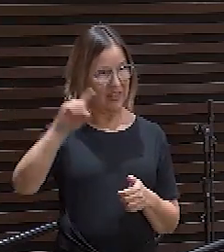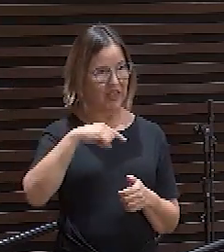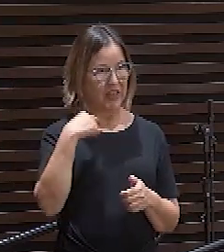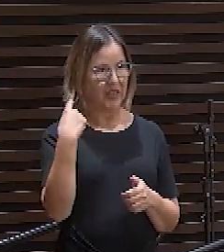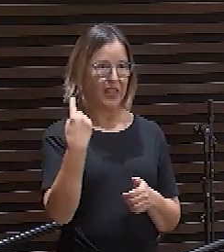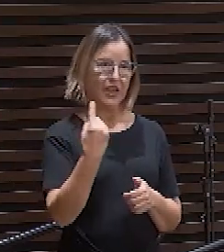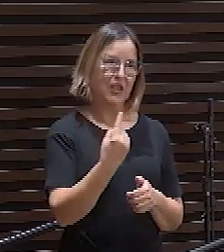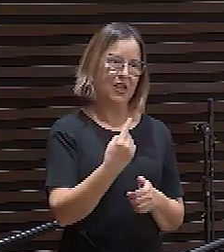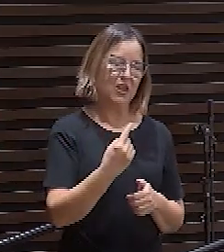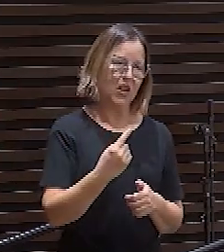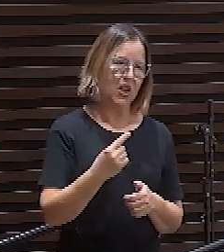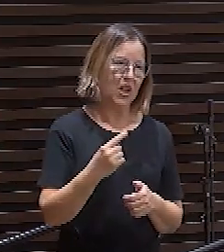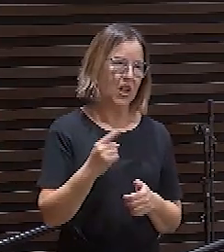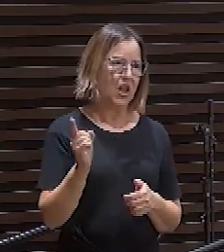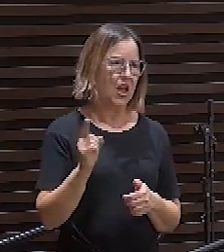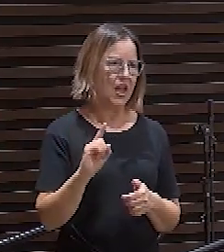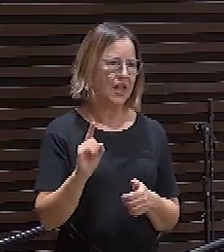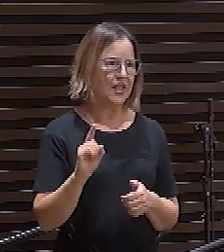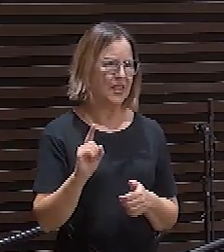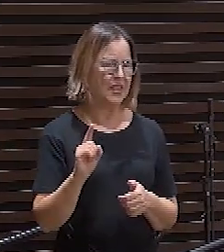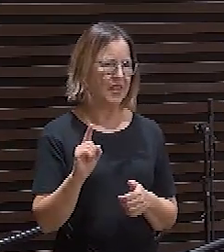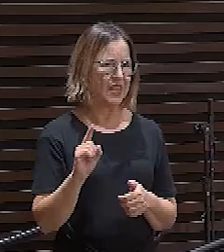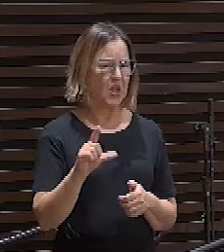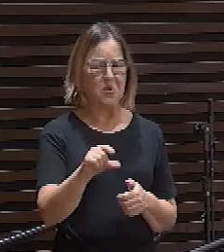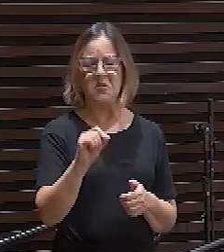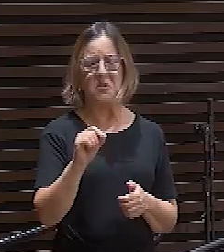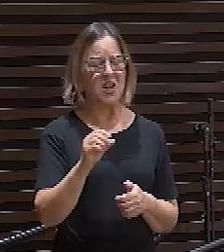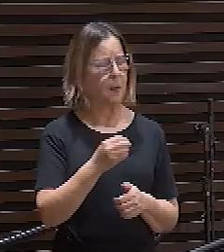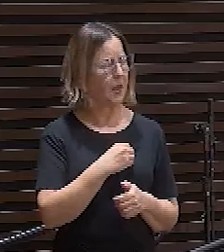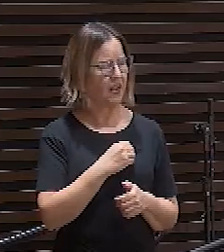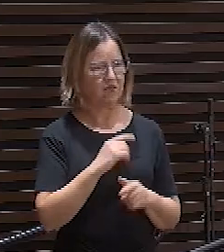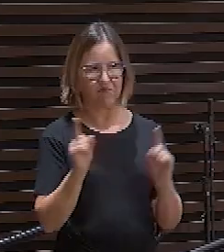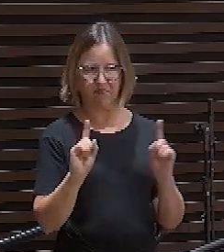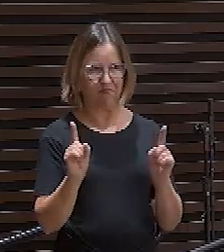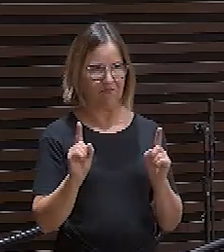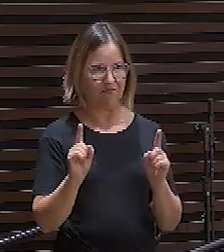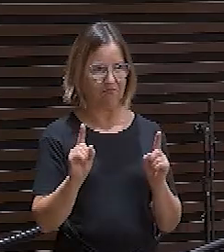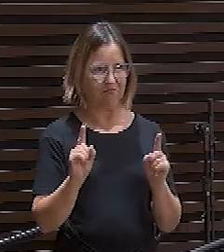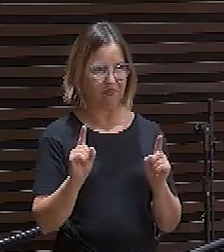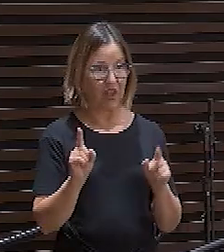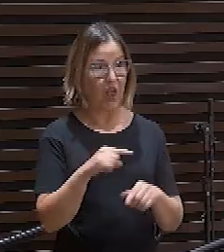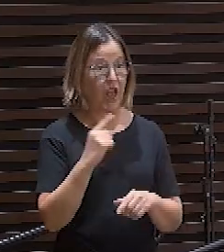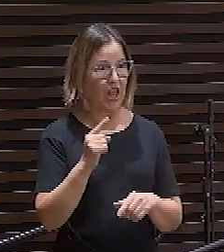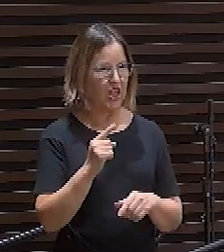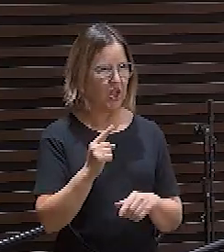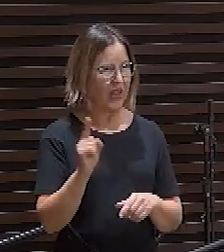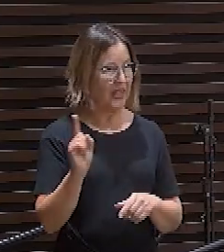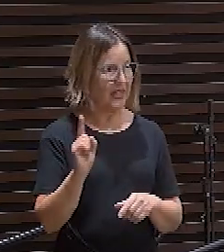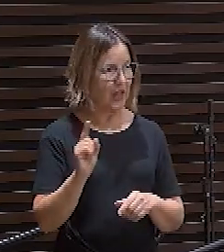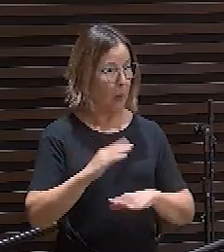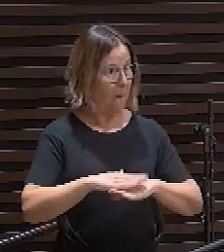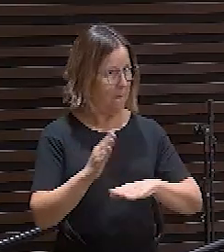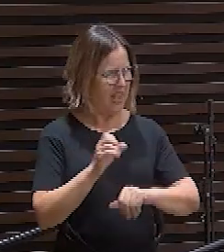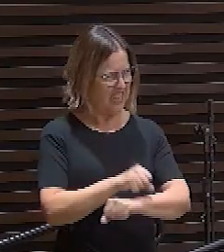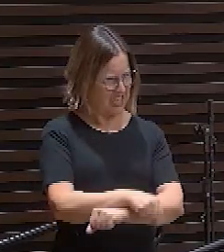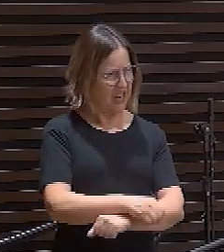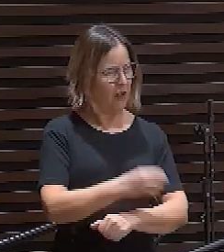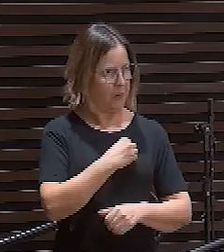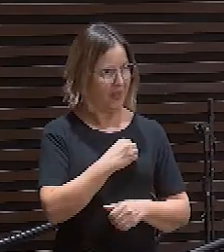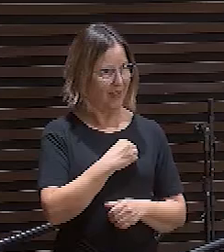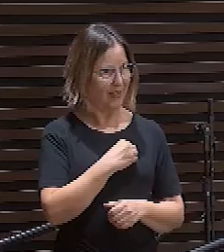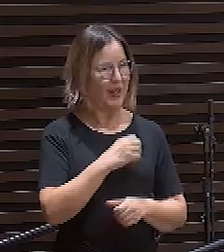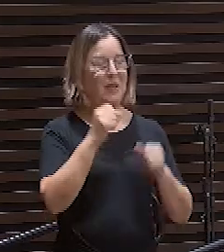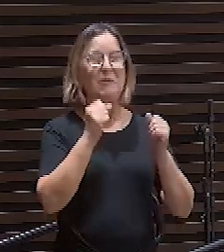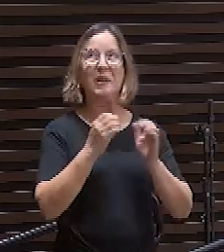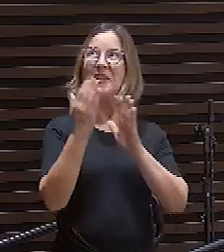escolher o pecado. Nós podemos deixar de ser escravos do pecado. Nós podemos nos chegar diante do